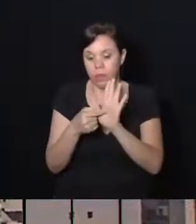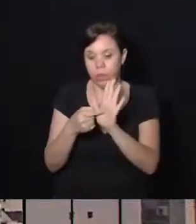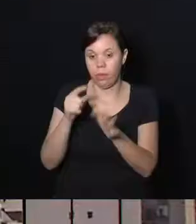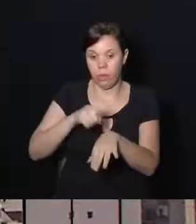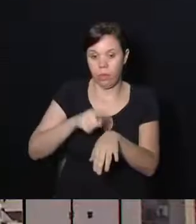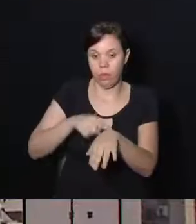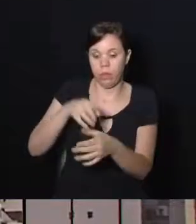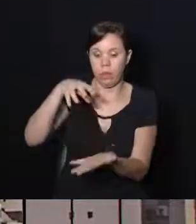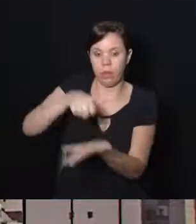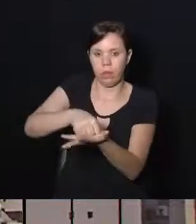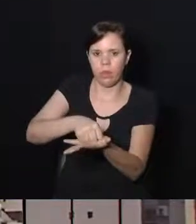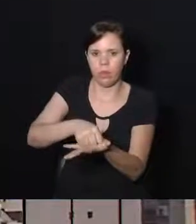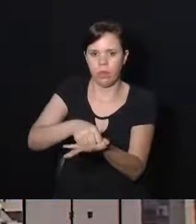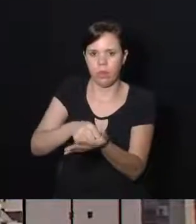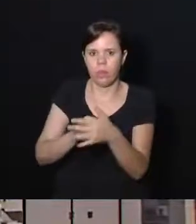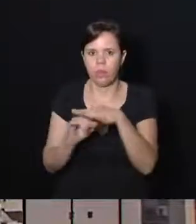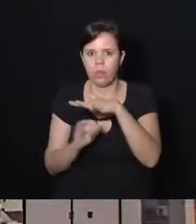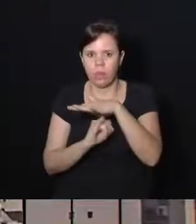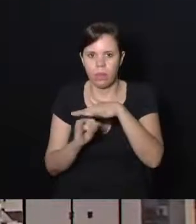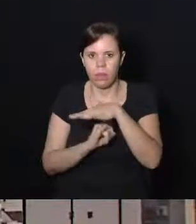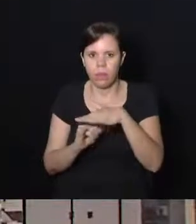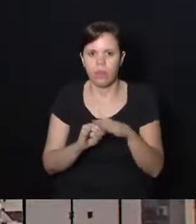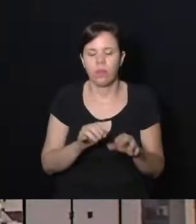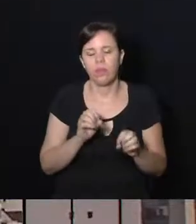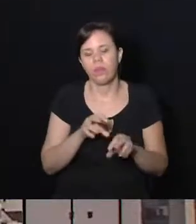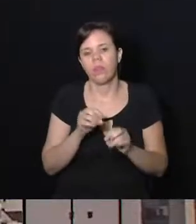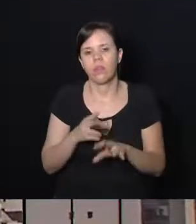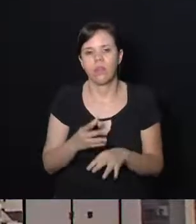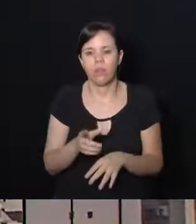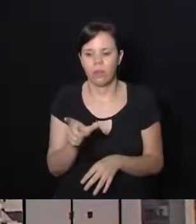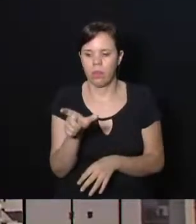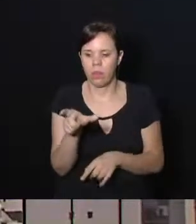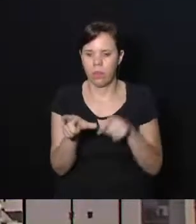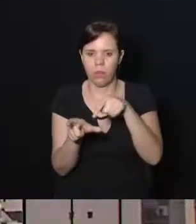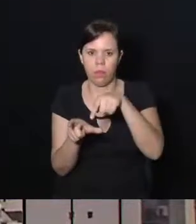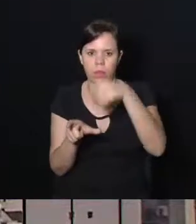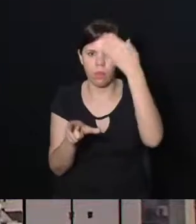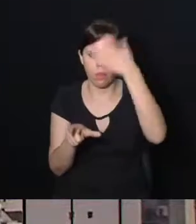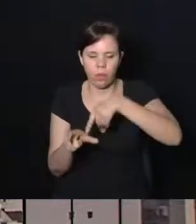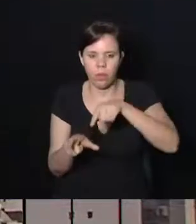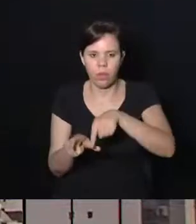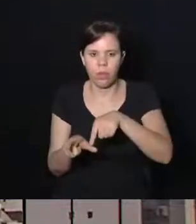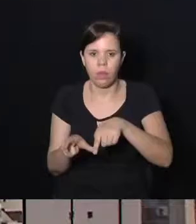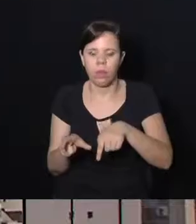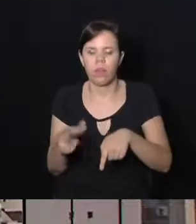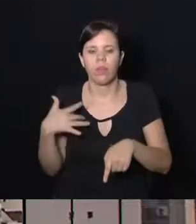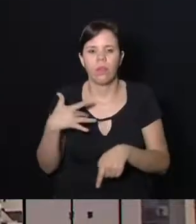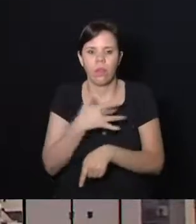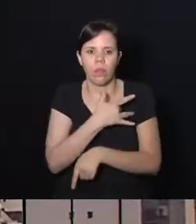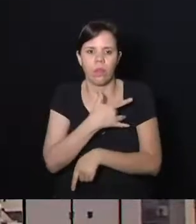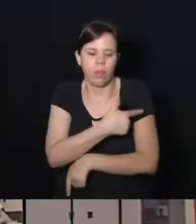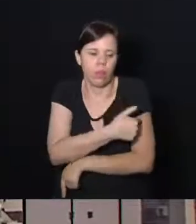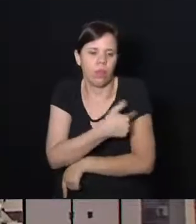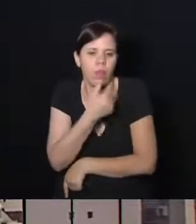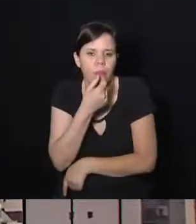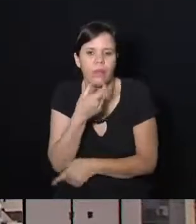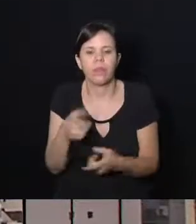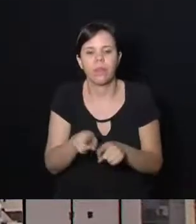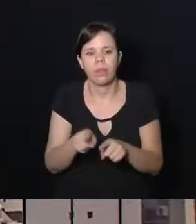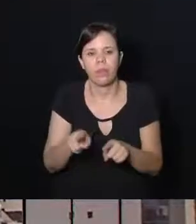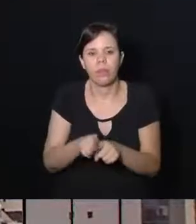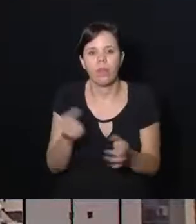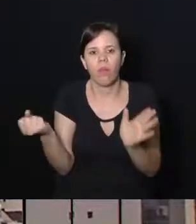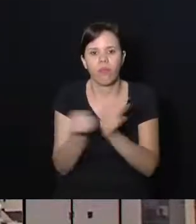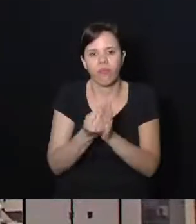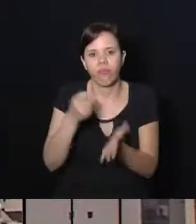da matrícula em instituições de ensino as cadernetas de saúde das crianças, contendo o registro das